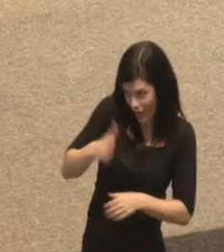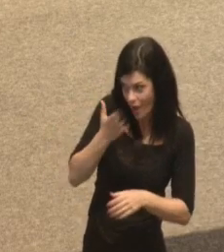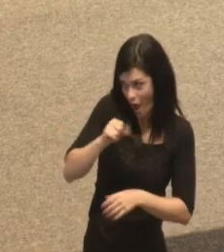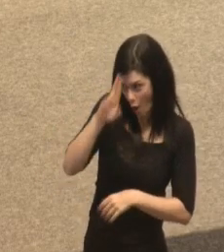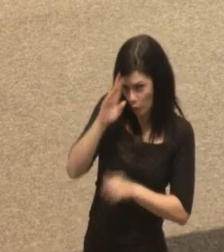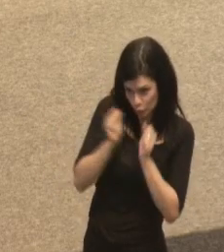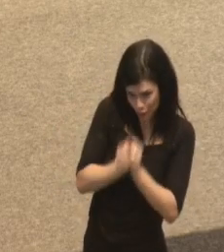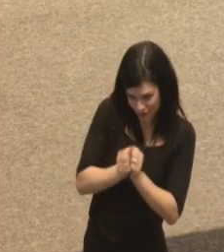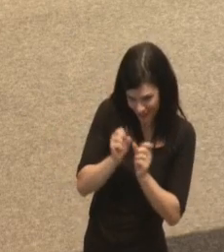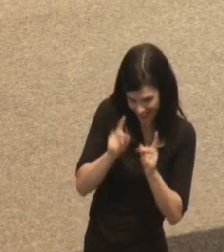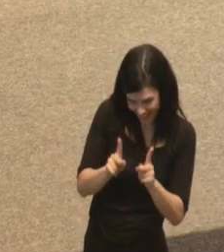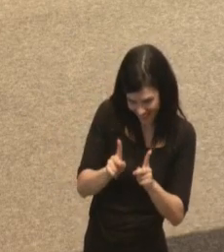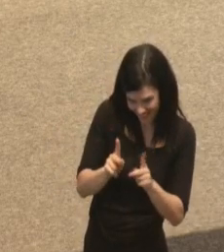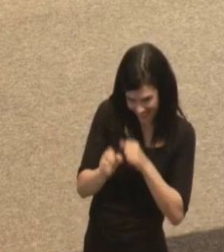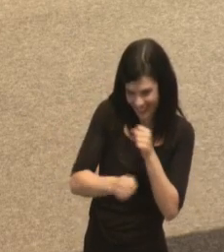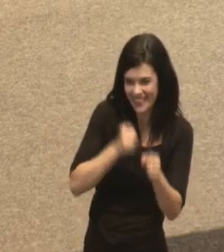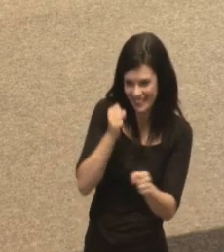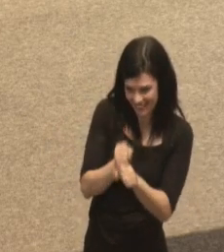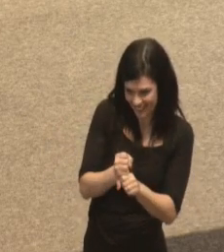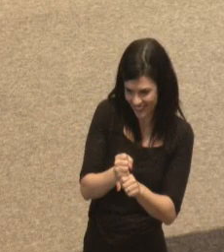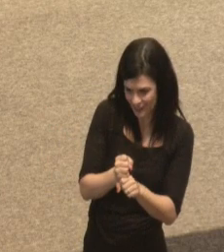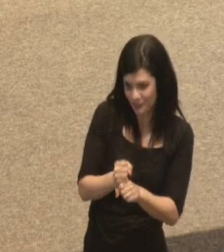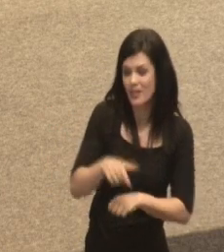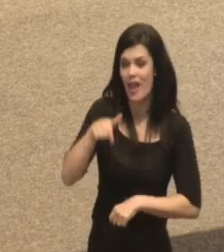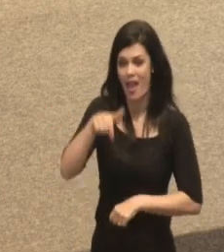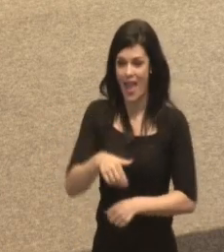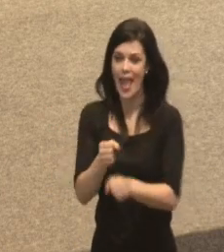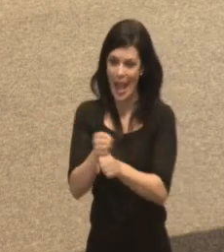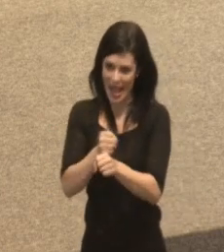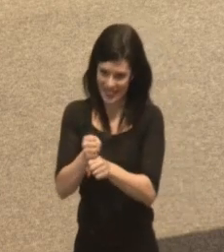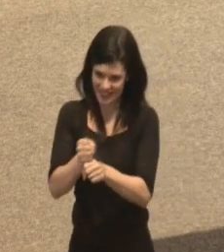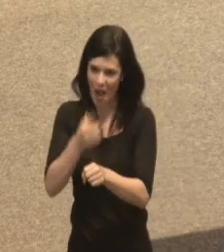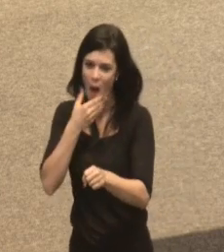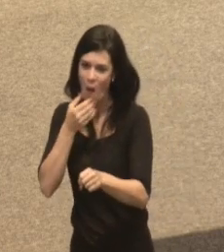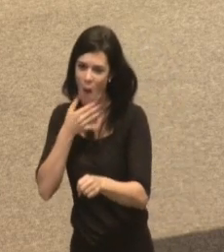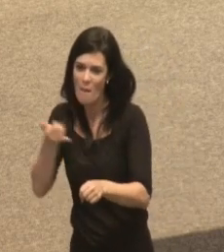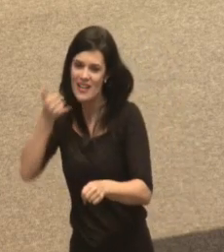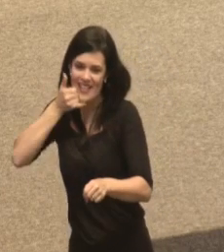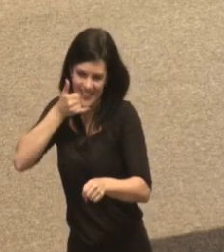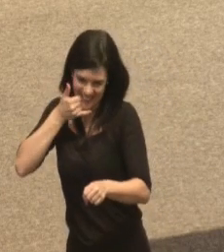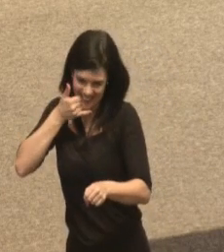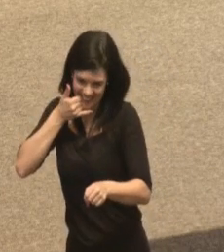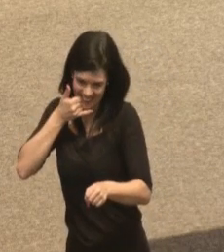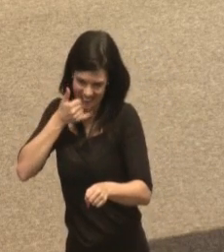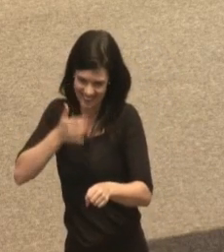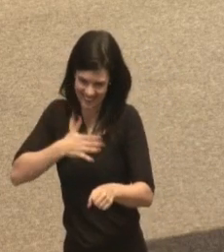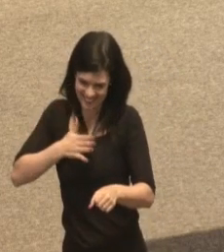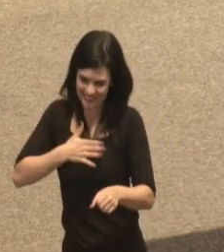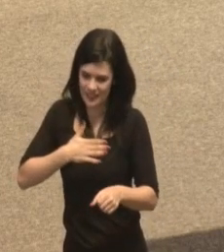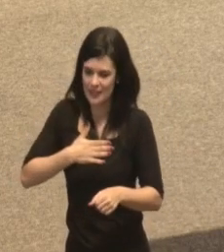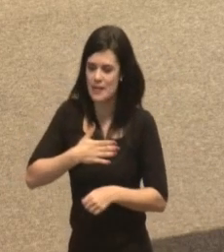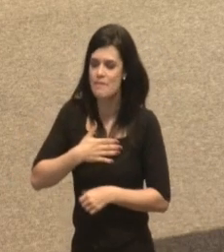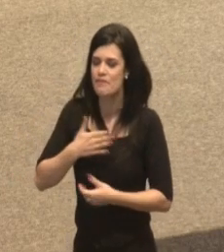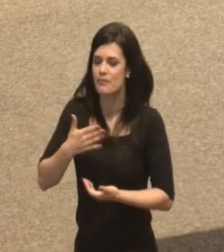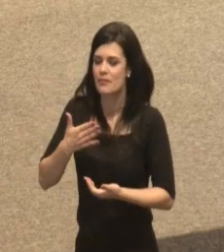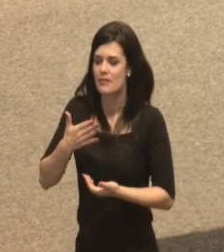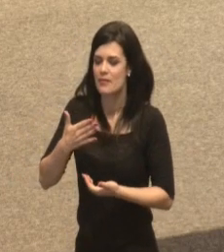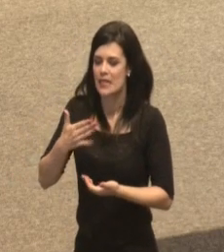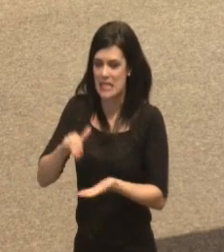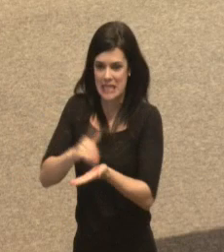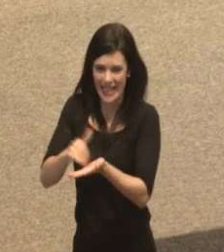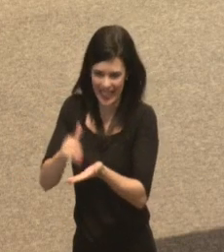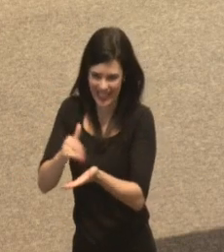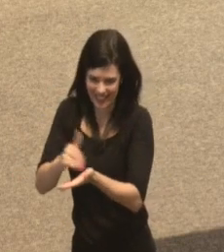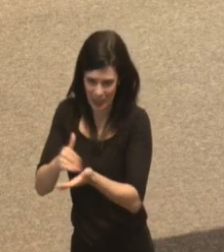comigo. E aí esse ano ele me ligou para minha secretária e falou para ela que eu